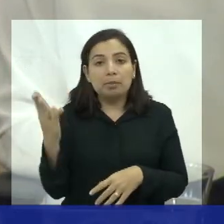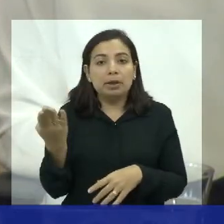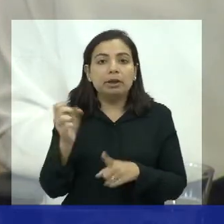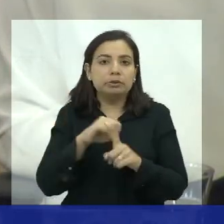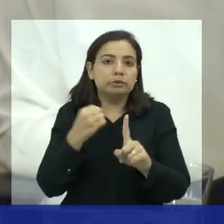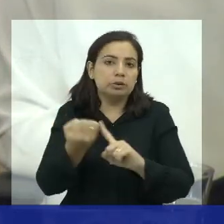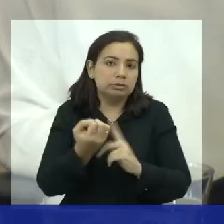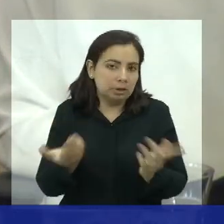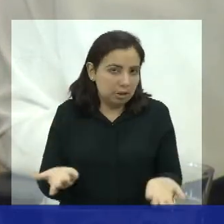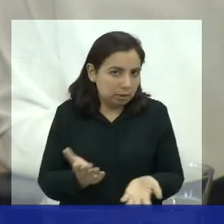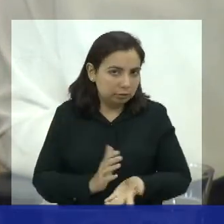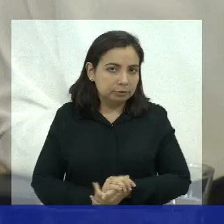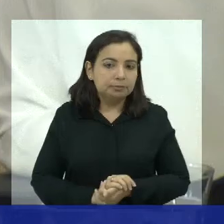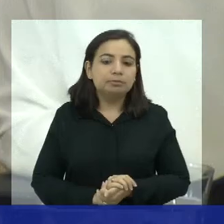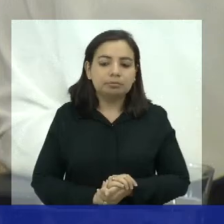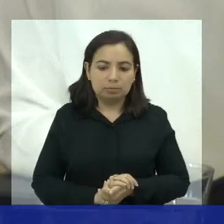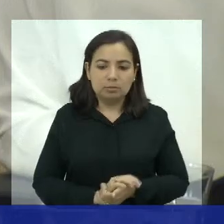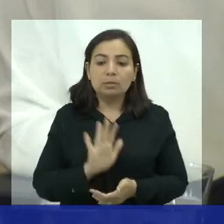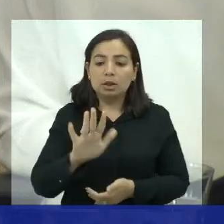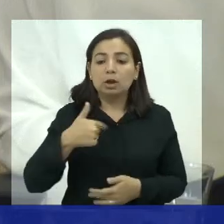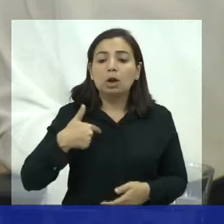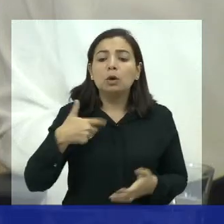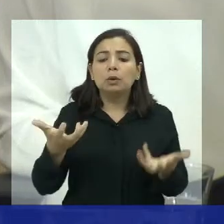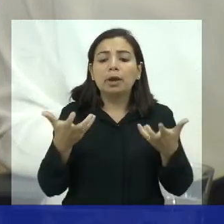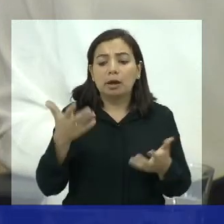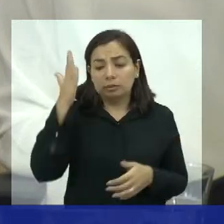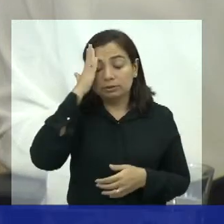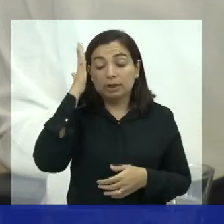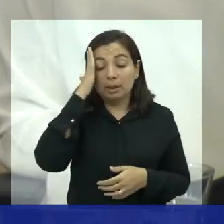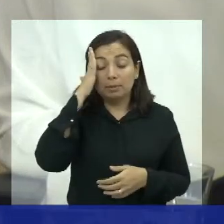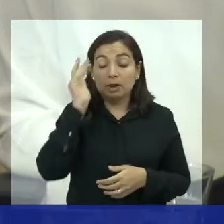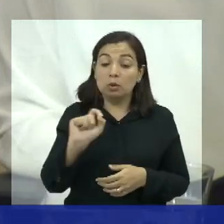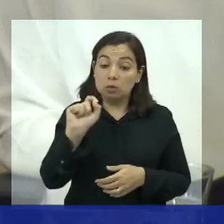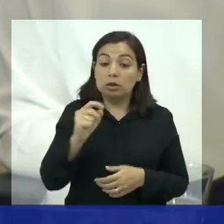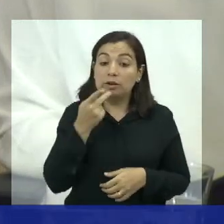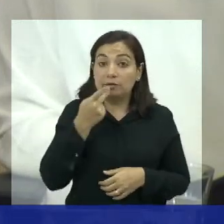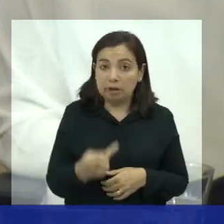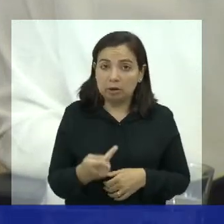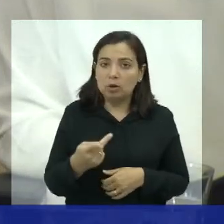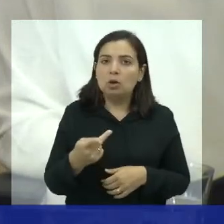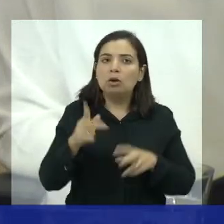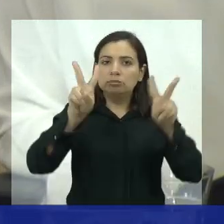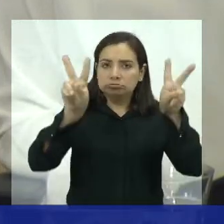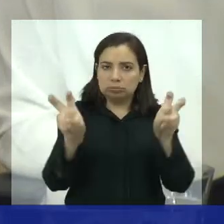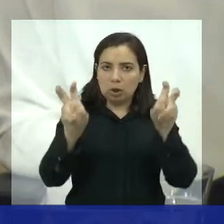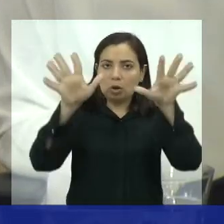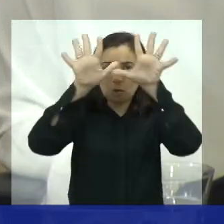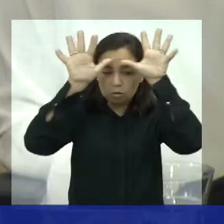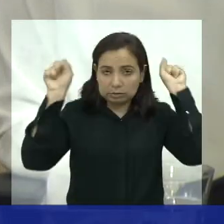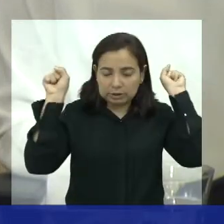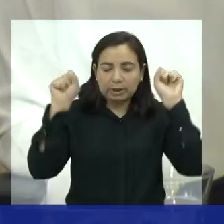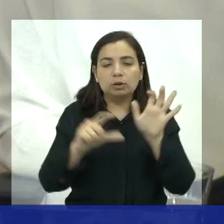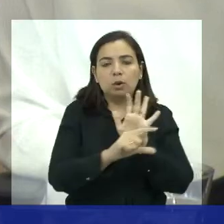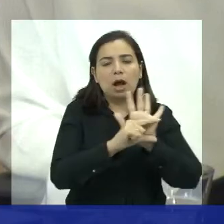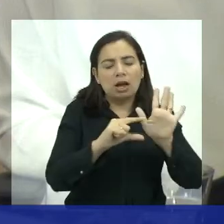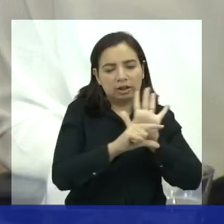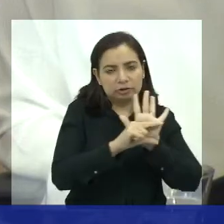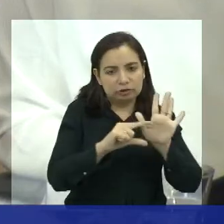eu quero saber, certo, diante do que foi dito em relação a conselho, no